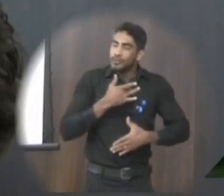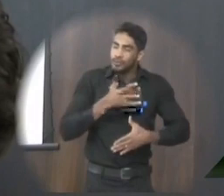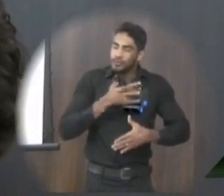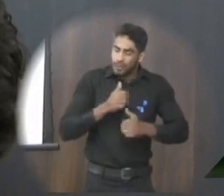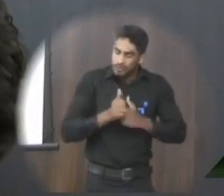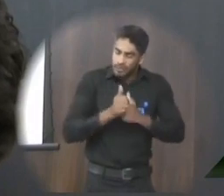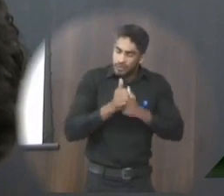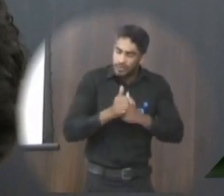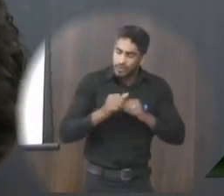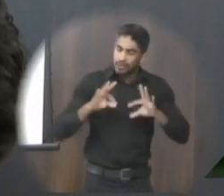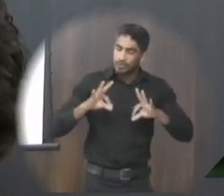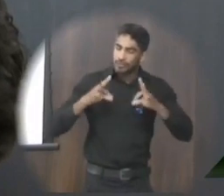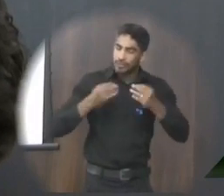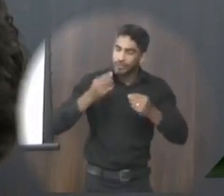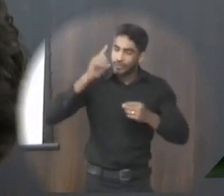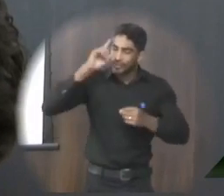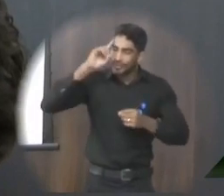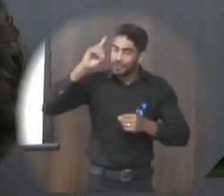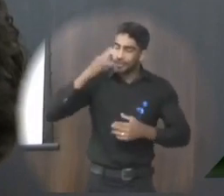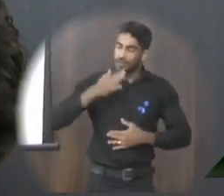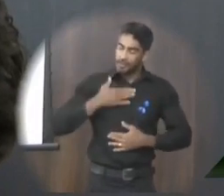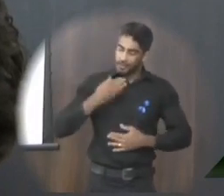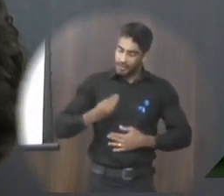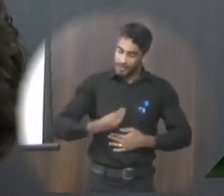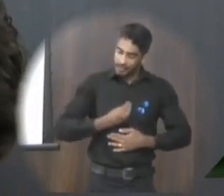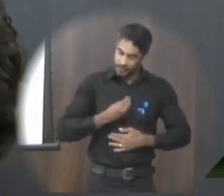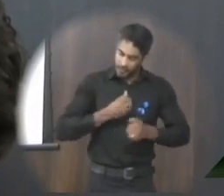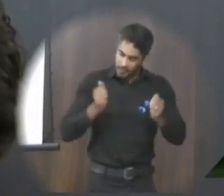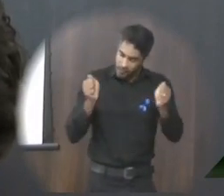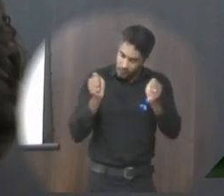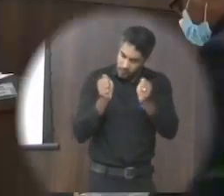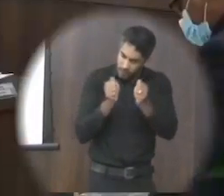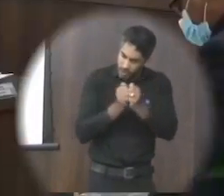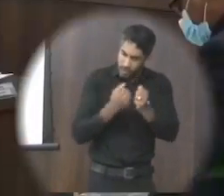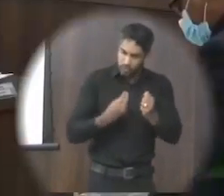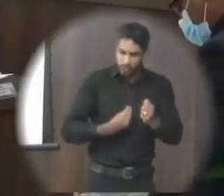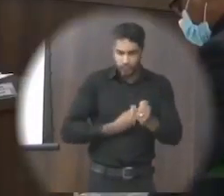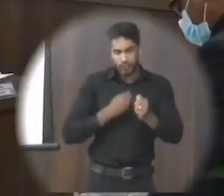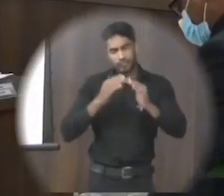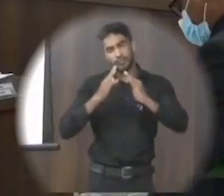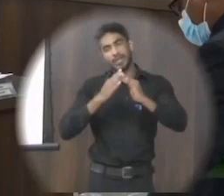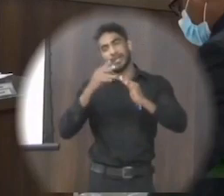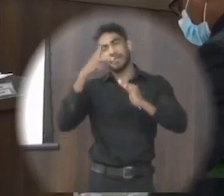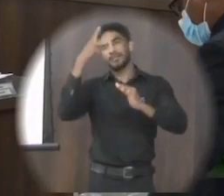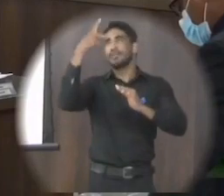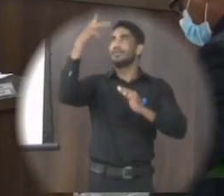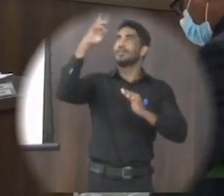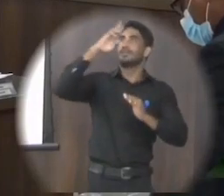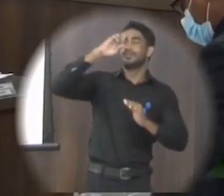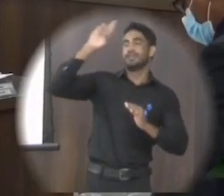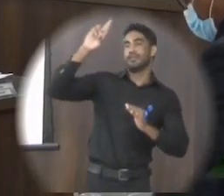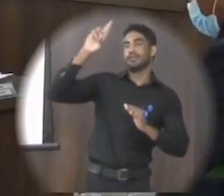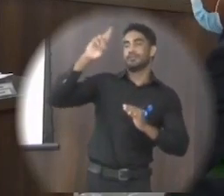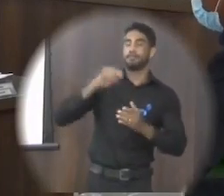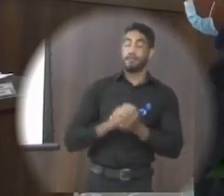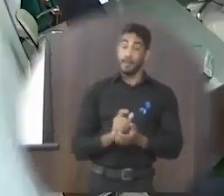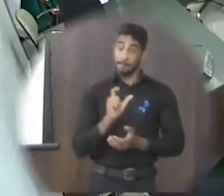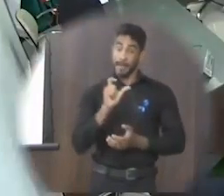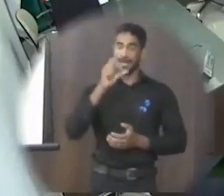dias da minha vida. E habitarei na casa do Senhor por longos dias. Palavra do Senhor.